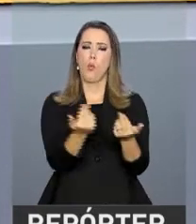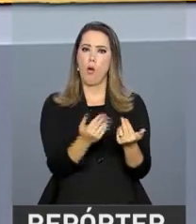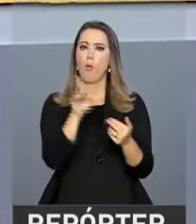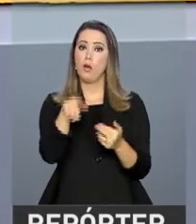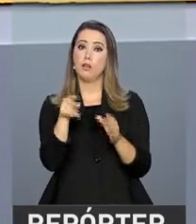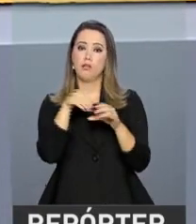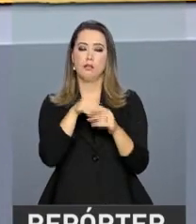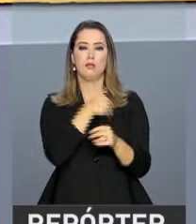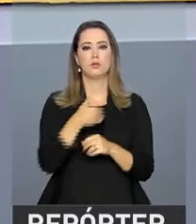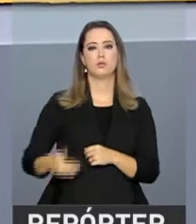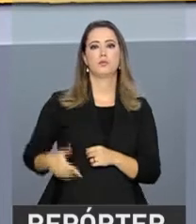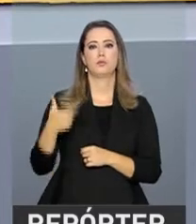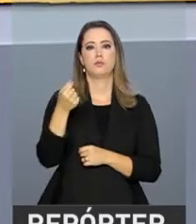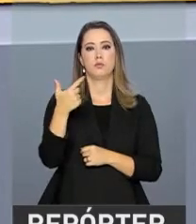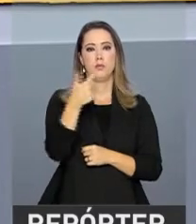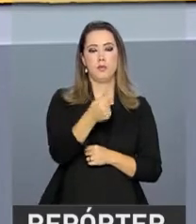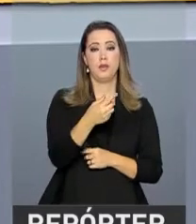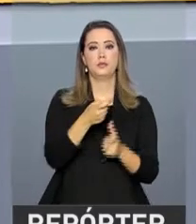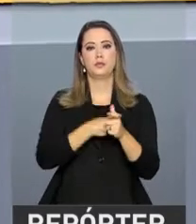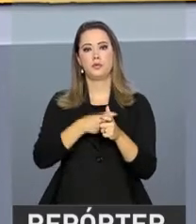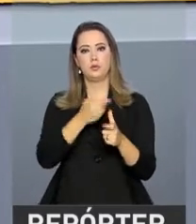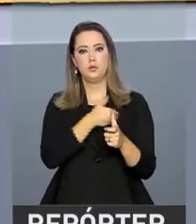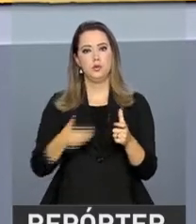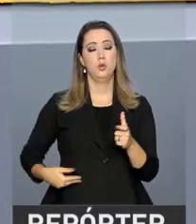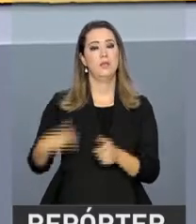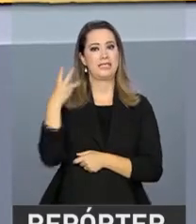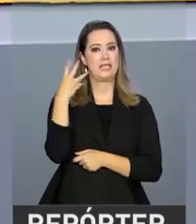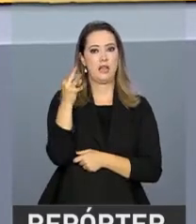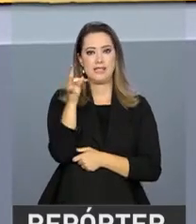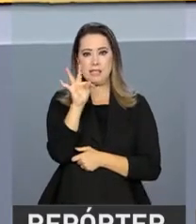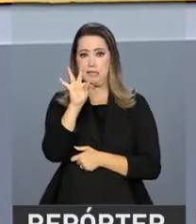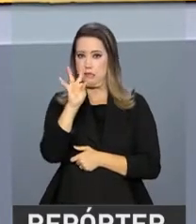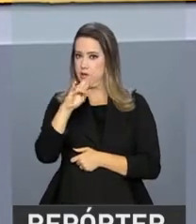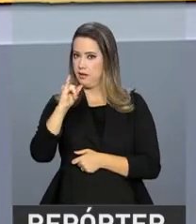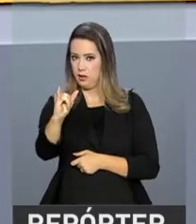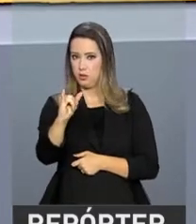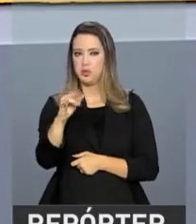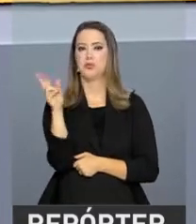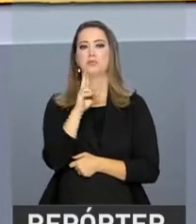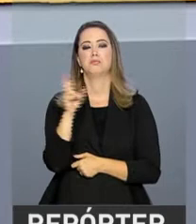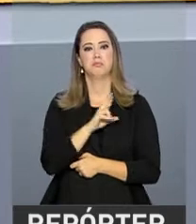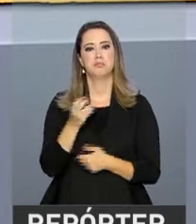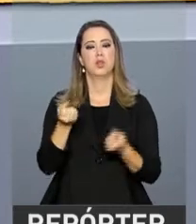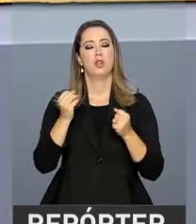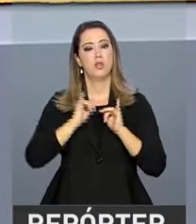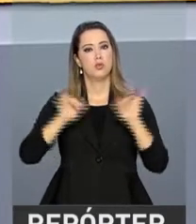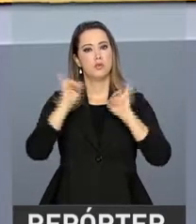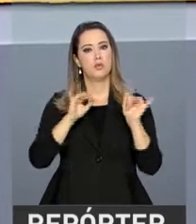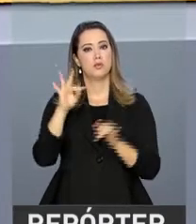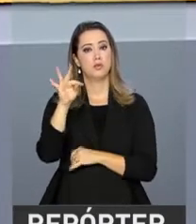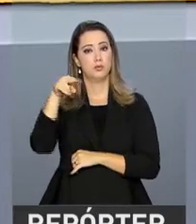em 2017 a dívida pública federal superou 3 trilhões de reais segundo os dados divulgados hoje pelo tesouro